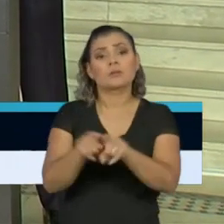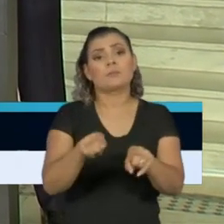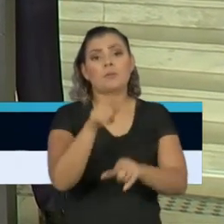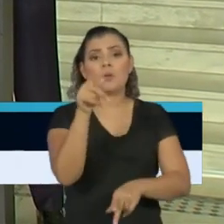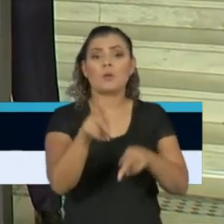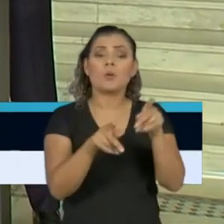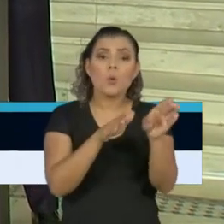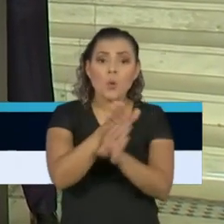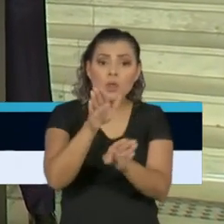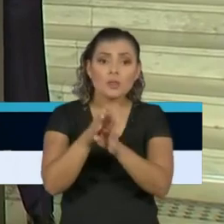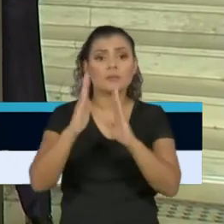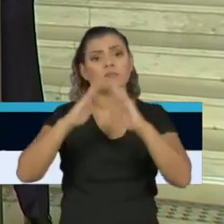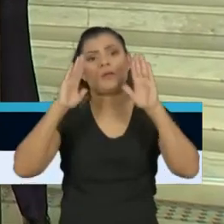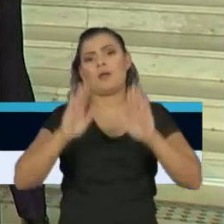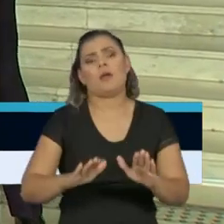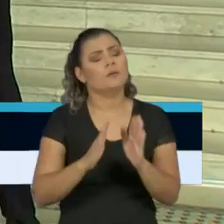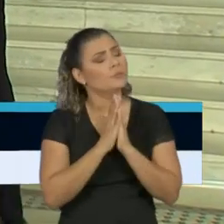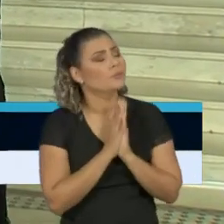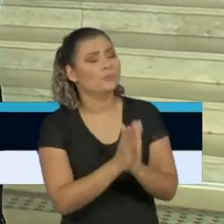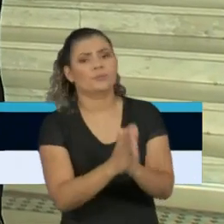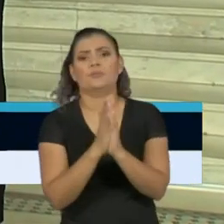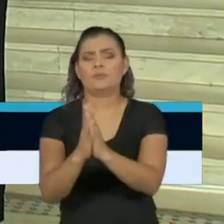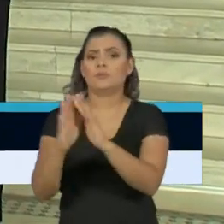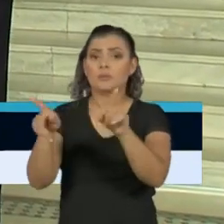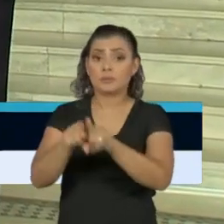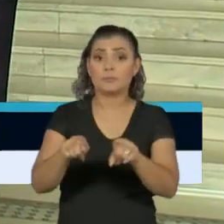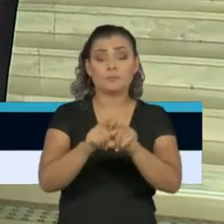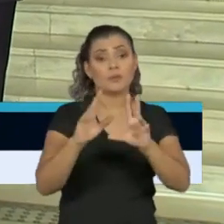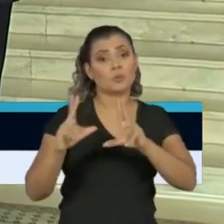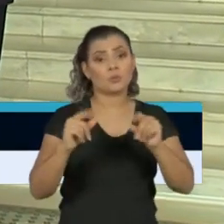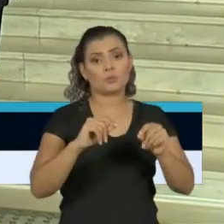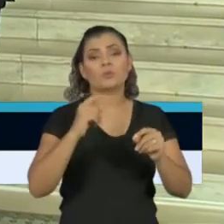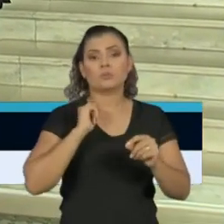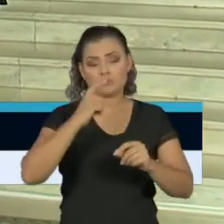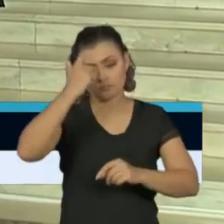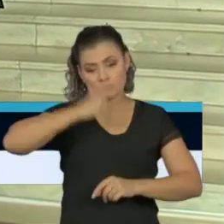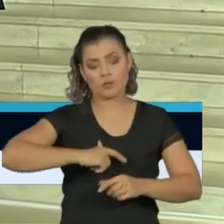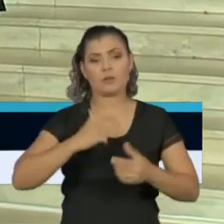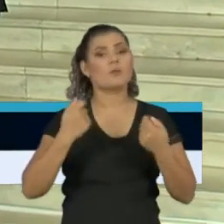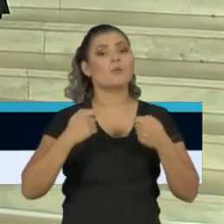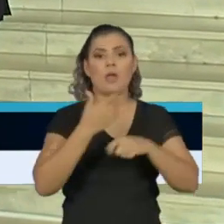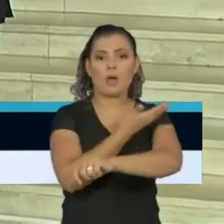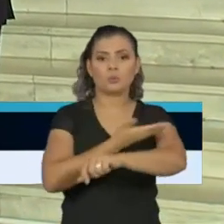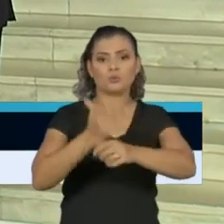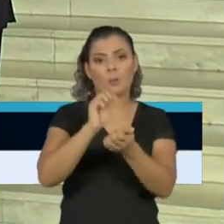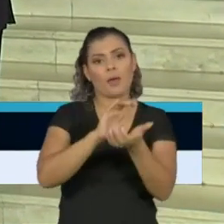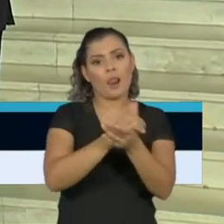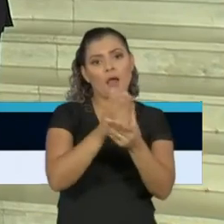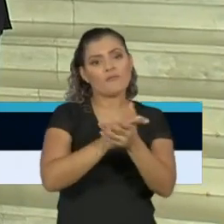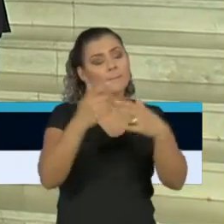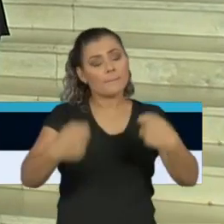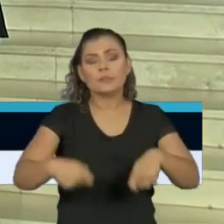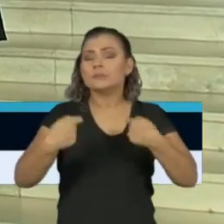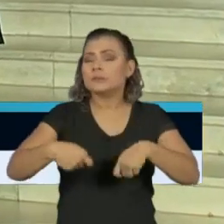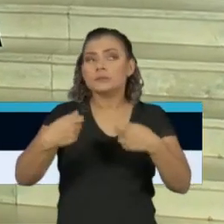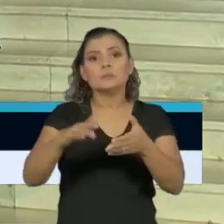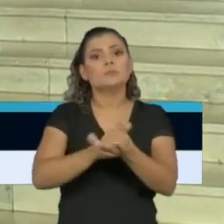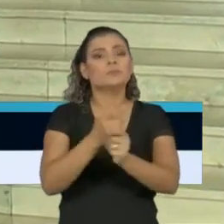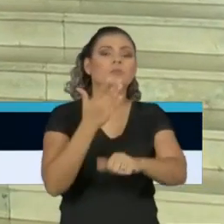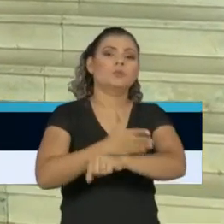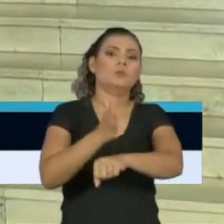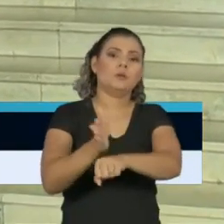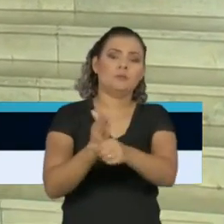para que fiquem em casa e também aos hábitos salutares de lavarem as suas mãos, estabelecerem